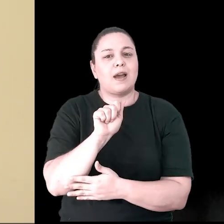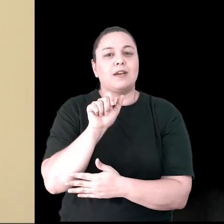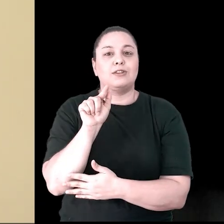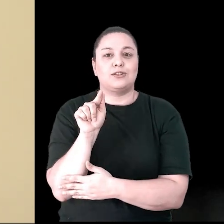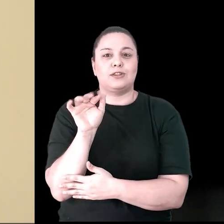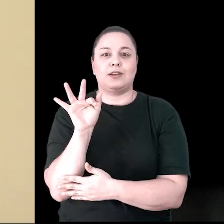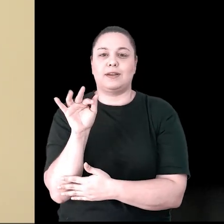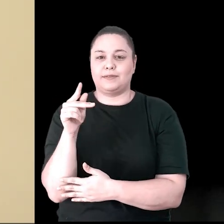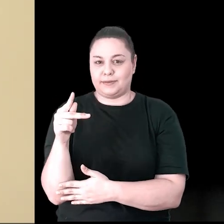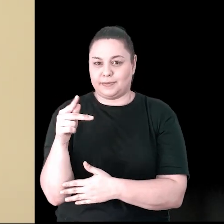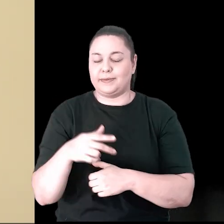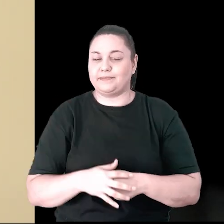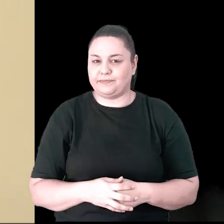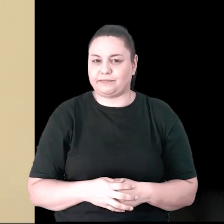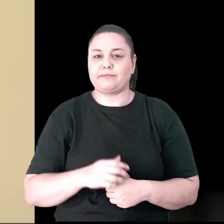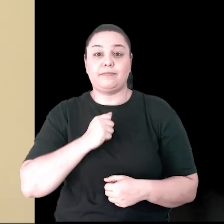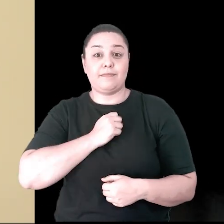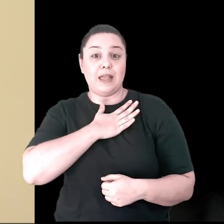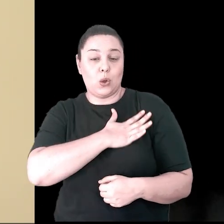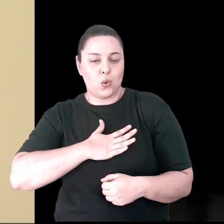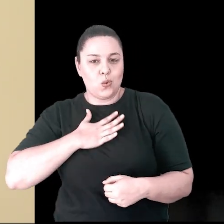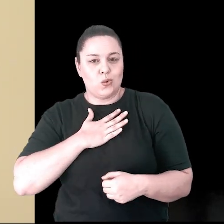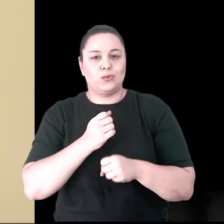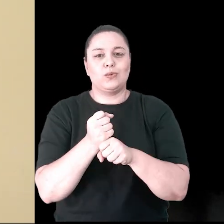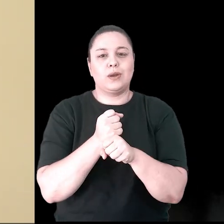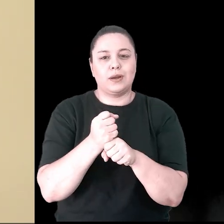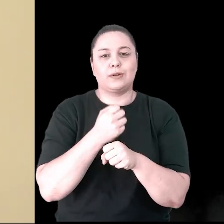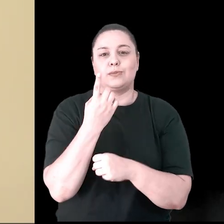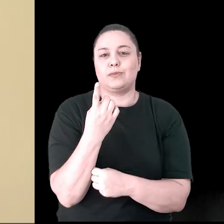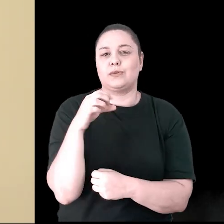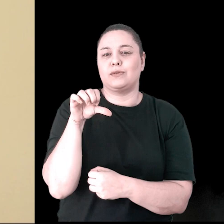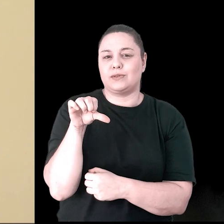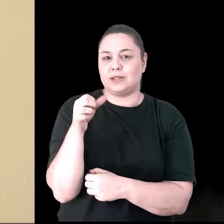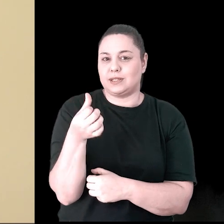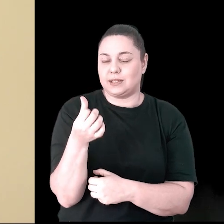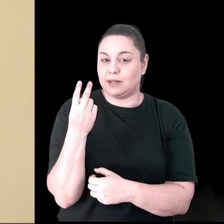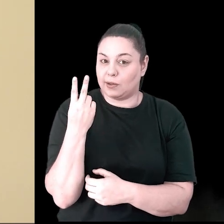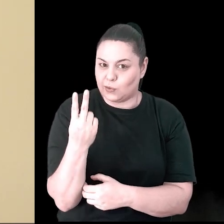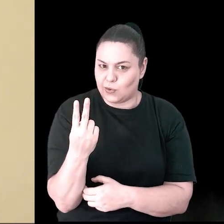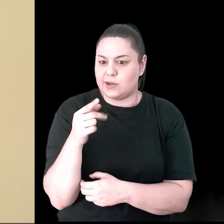fluorescente verde, a GFP. Em agosto do ano de